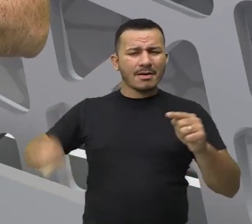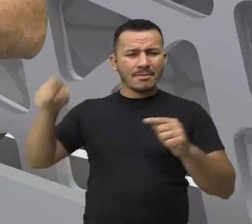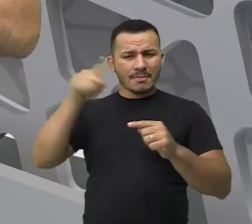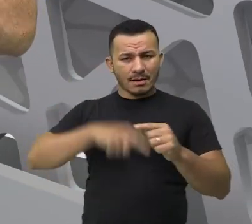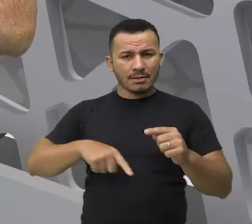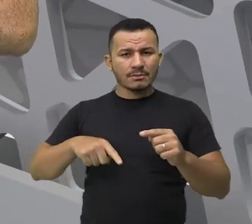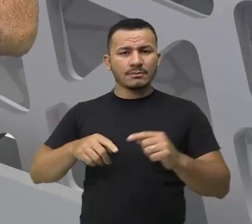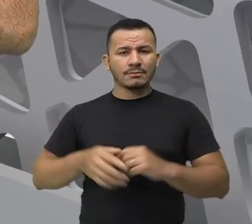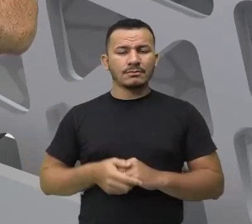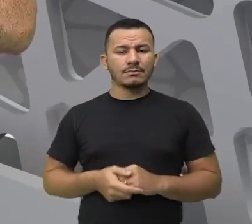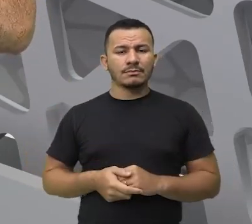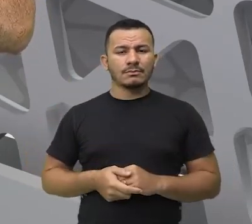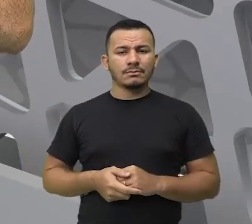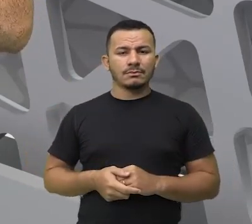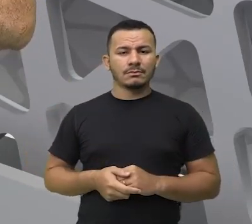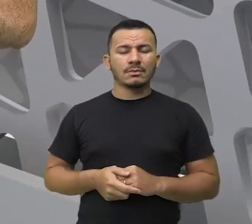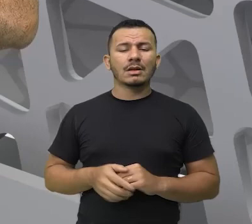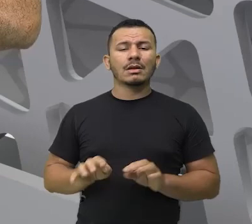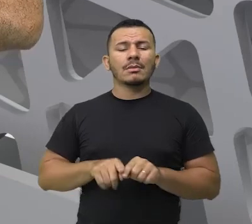essa roda vai ter dado, né,